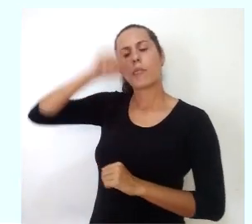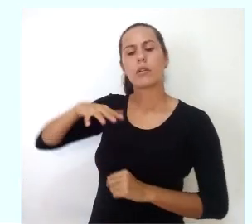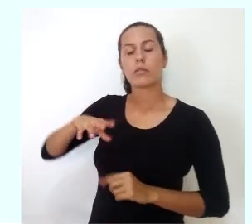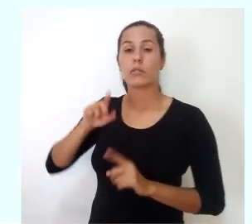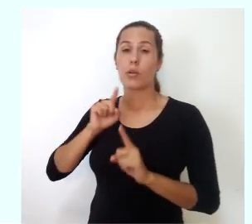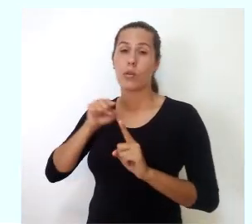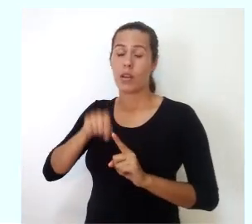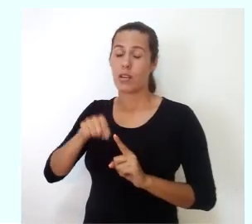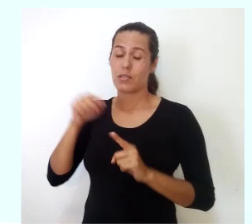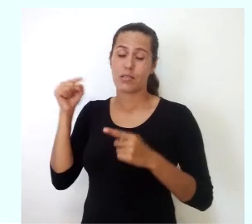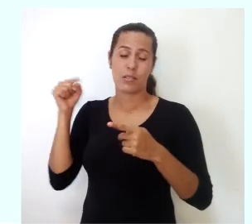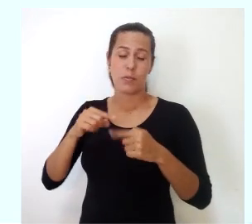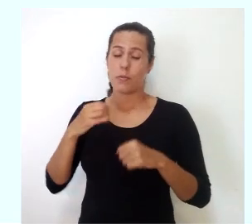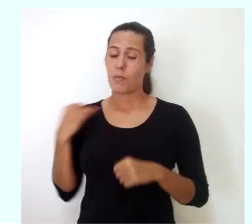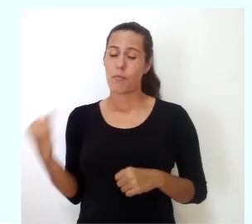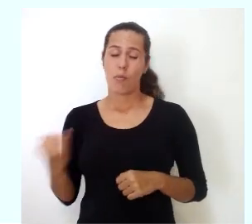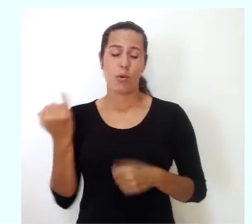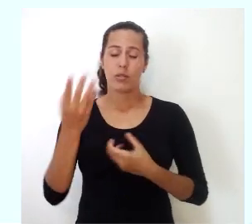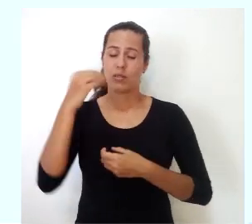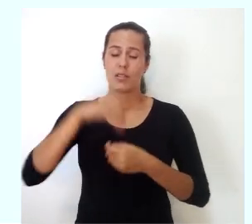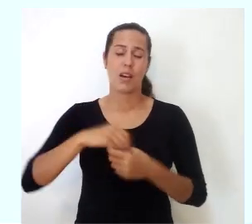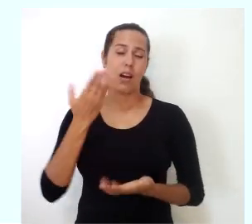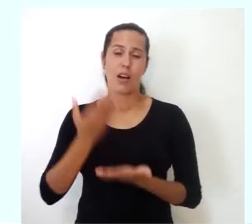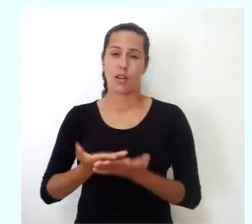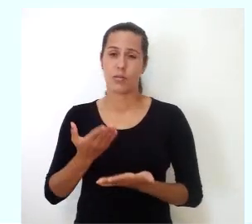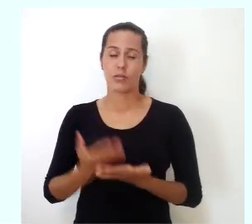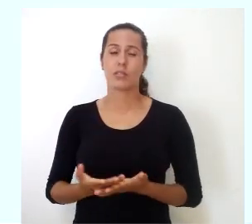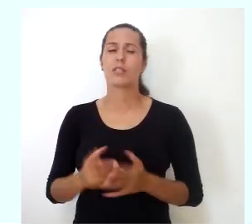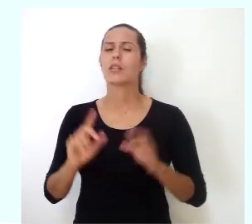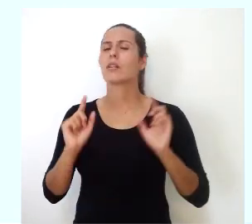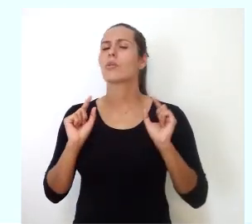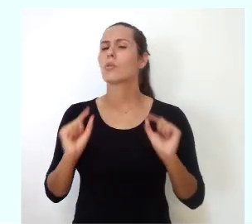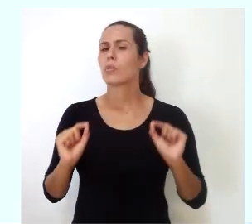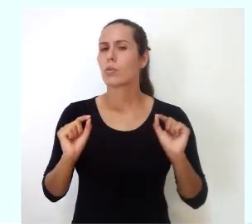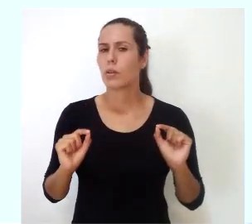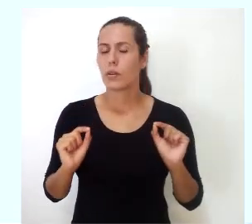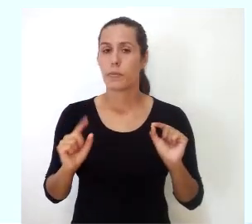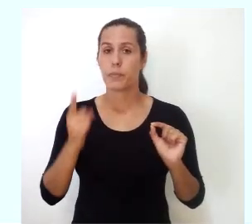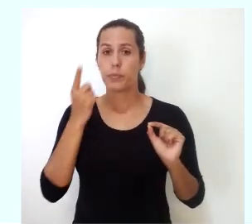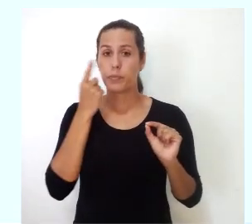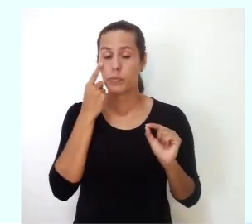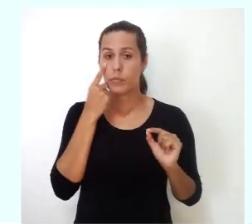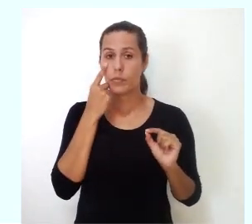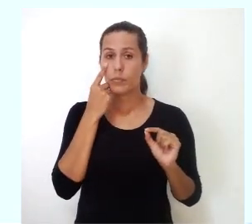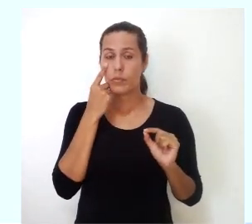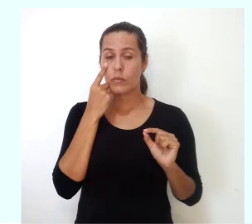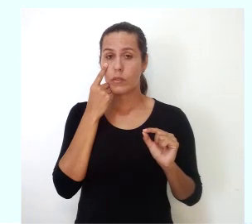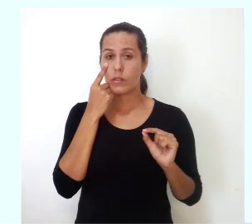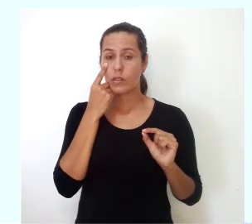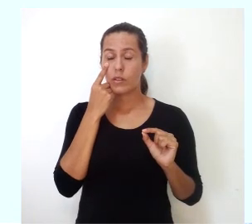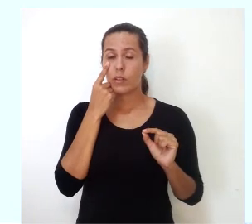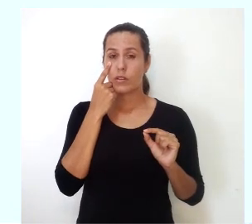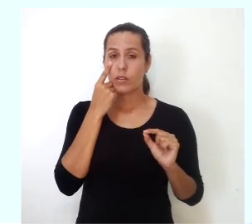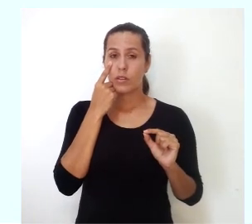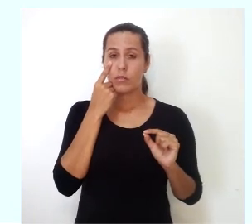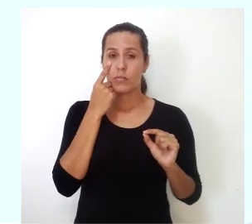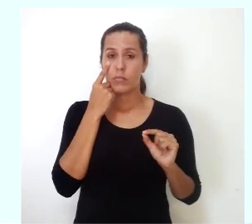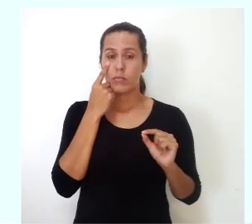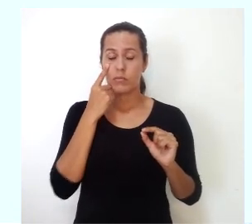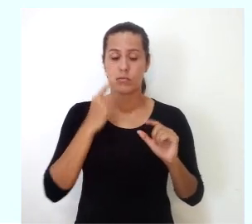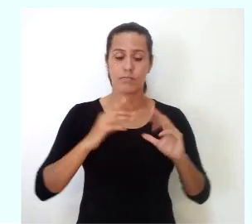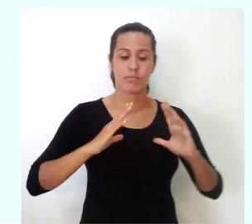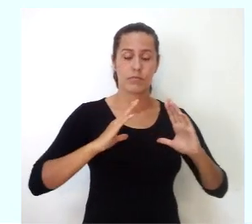for central, é um dos grandes pontos, que é justamente o seguinte: é só observar que a conduta